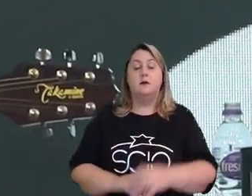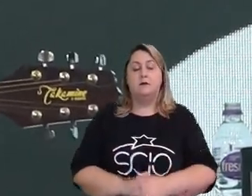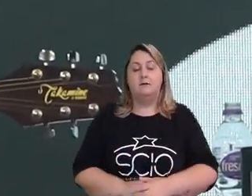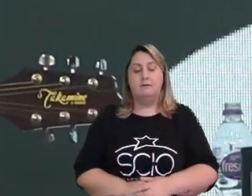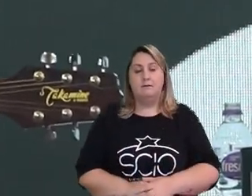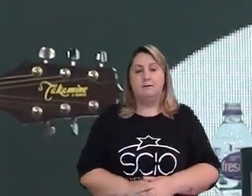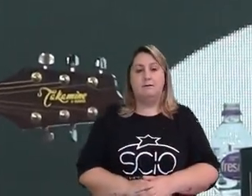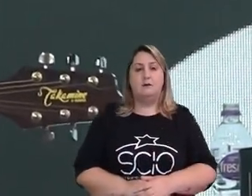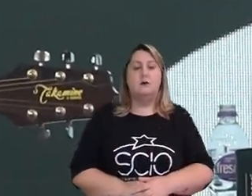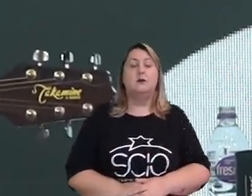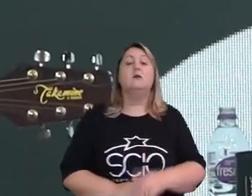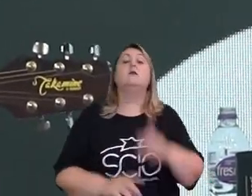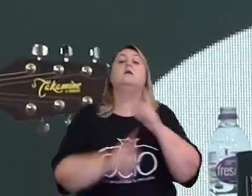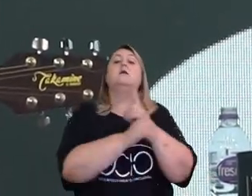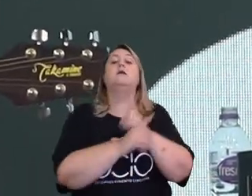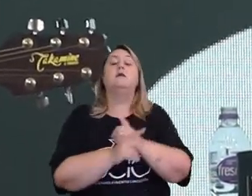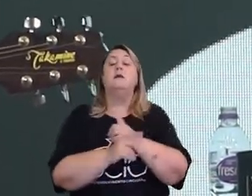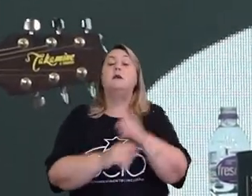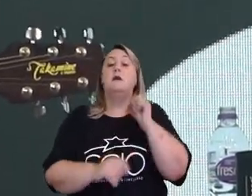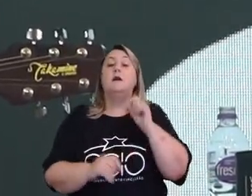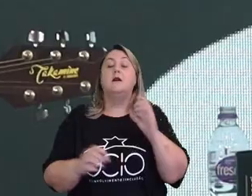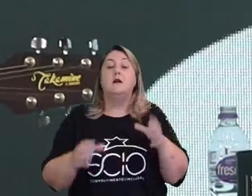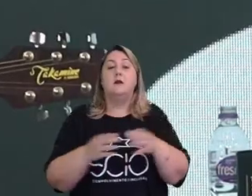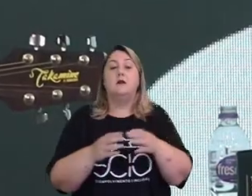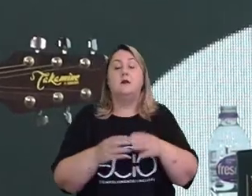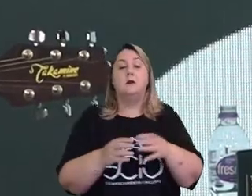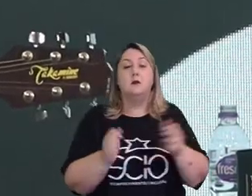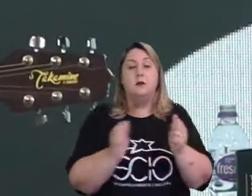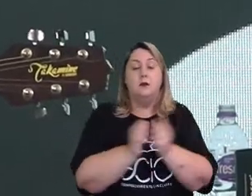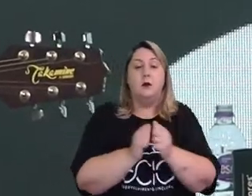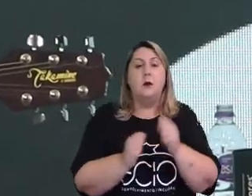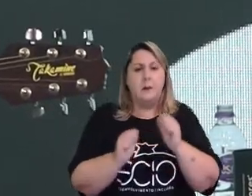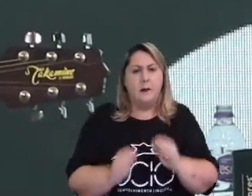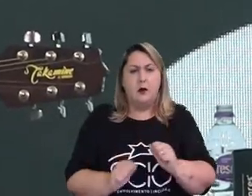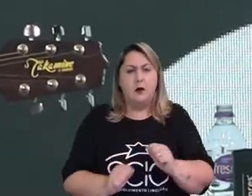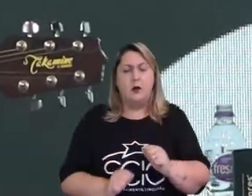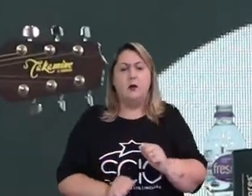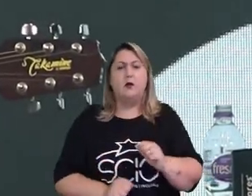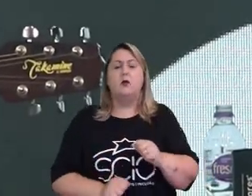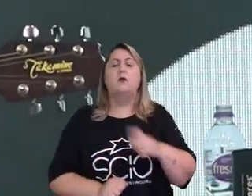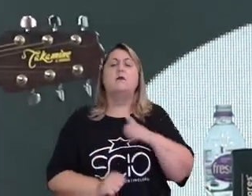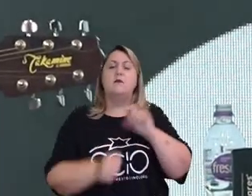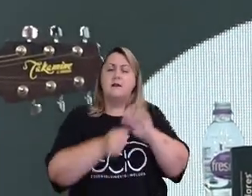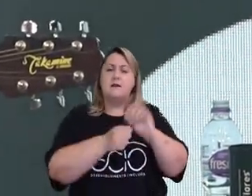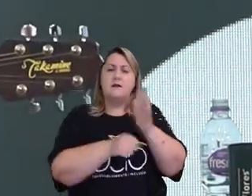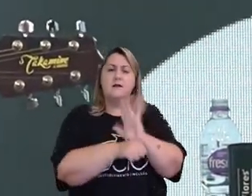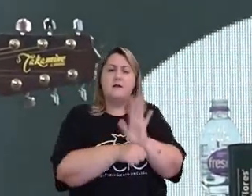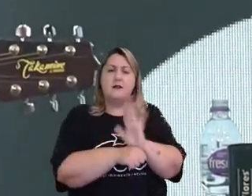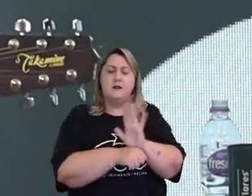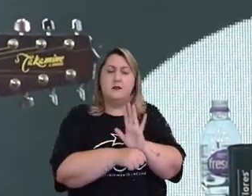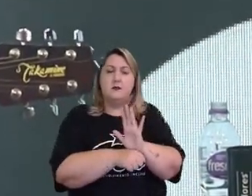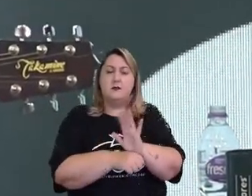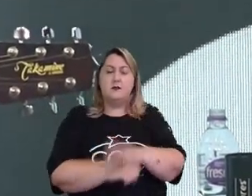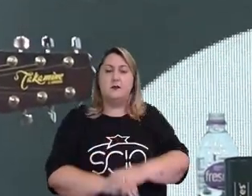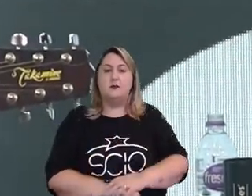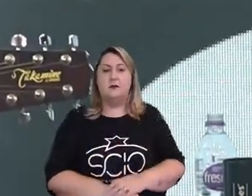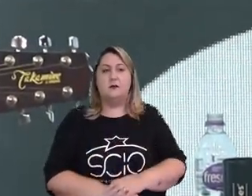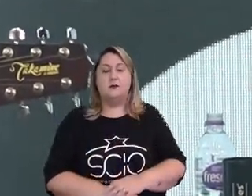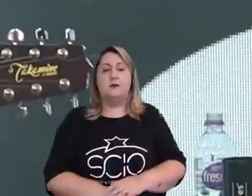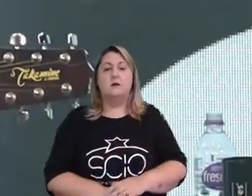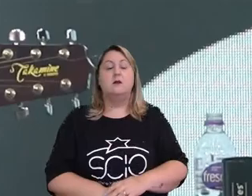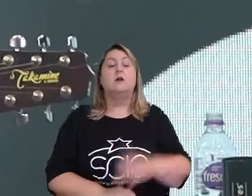bom? Quero convidar a galera que está acompanhando aí também, ó. Vocês podem printar a tela, pode fazer vídeo. Quem tiver o